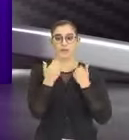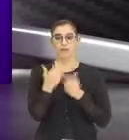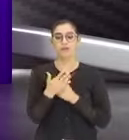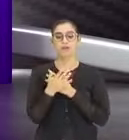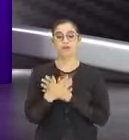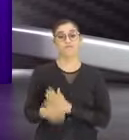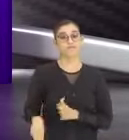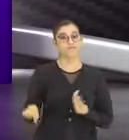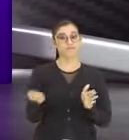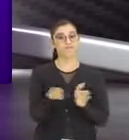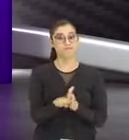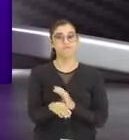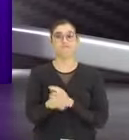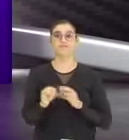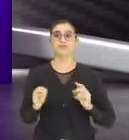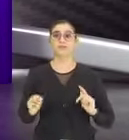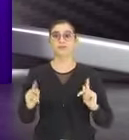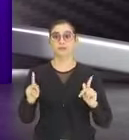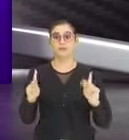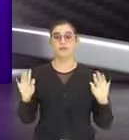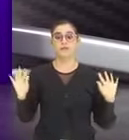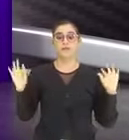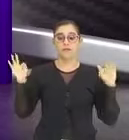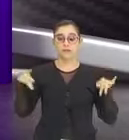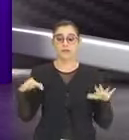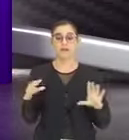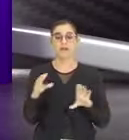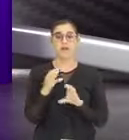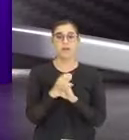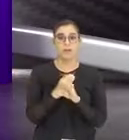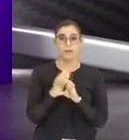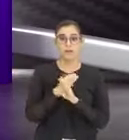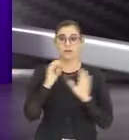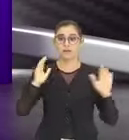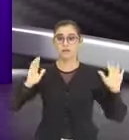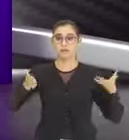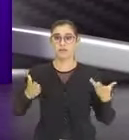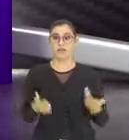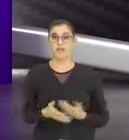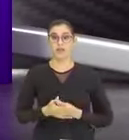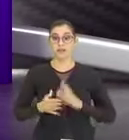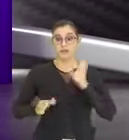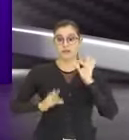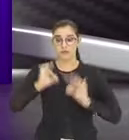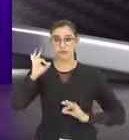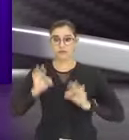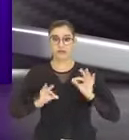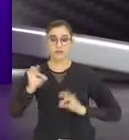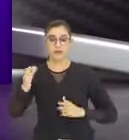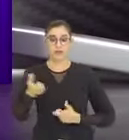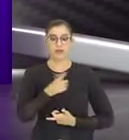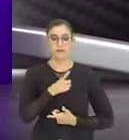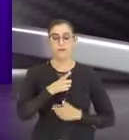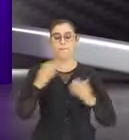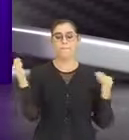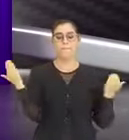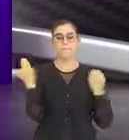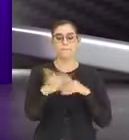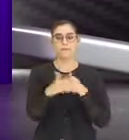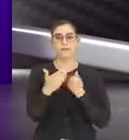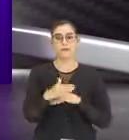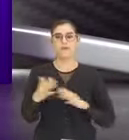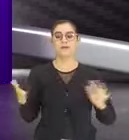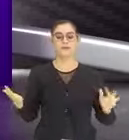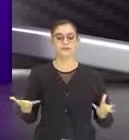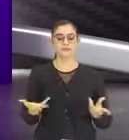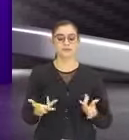aproximando, beleza? Então a gente vai finalizando o conteúdo hoje e deixar tudo preparado para que você tenha um excelente, uma